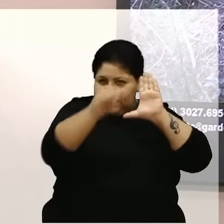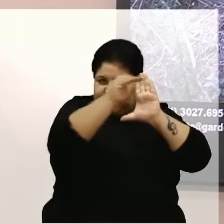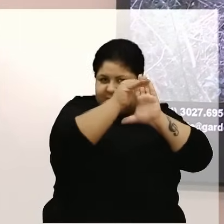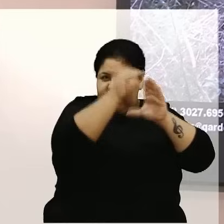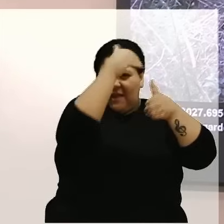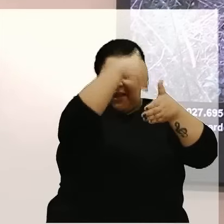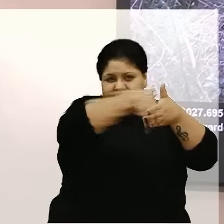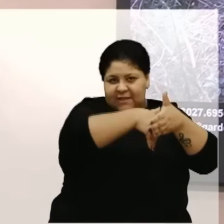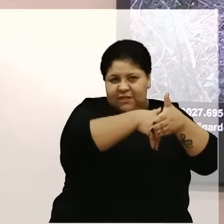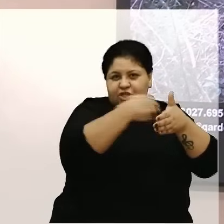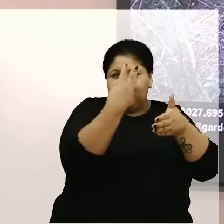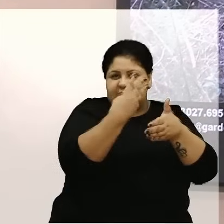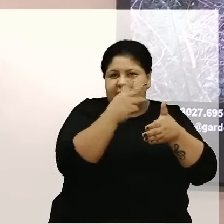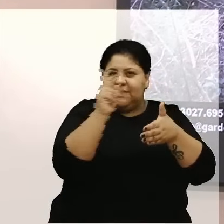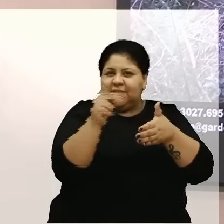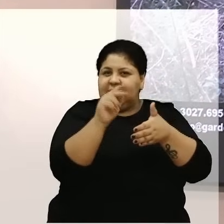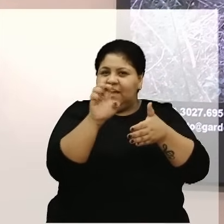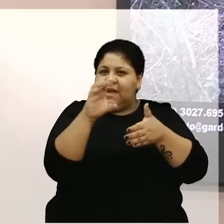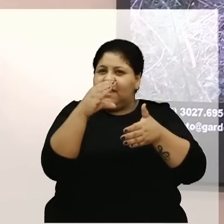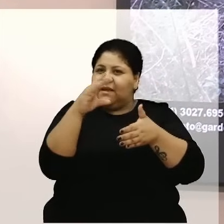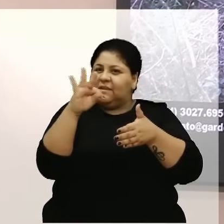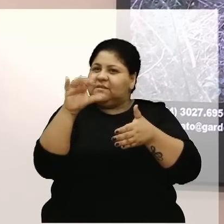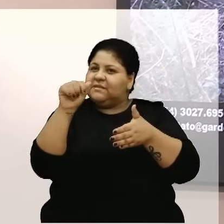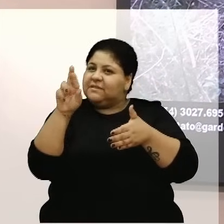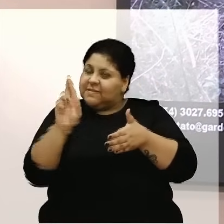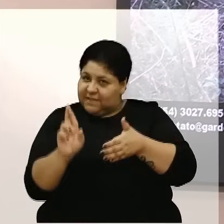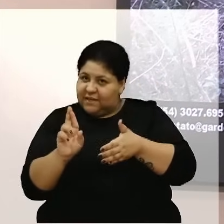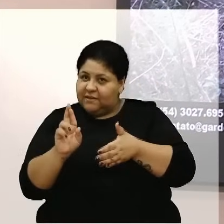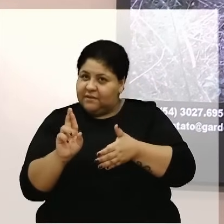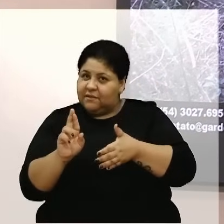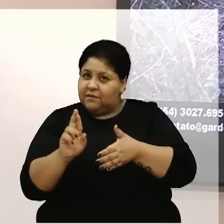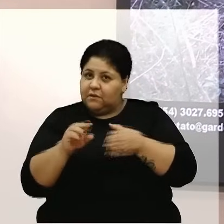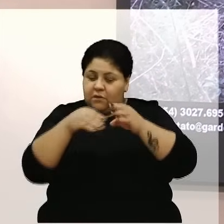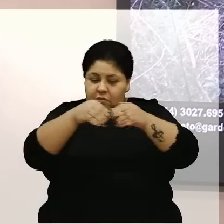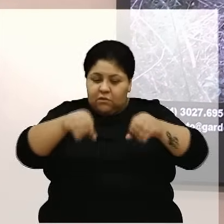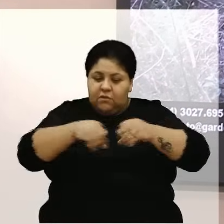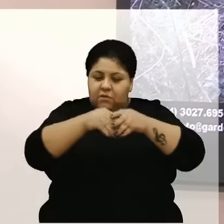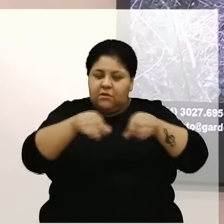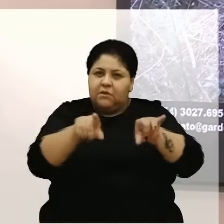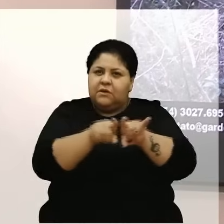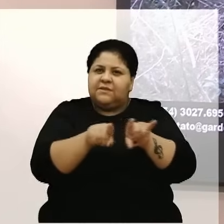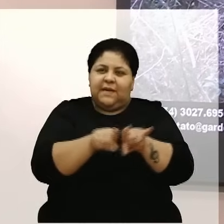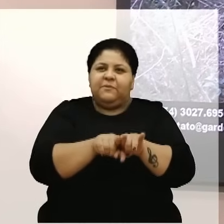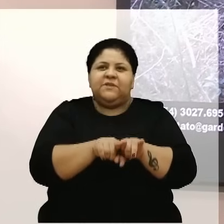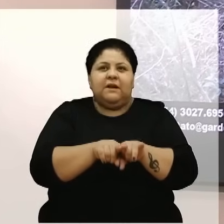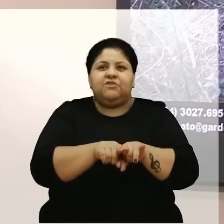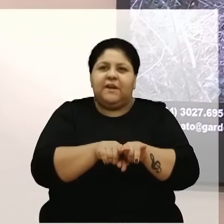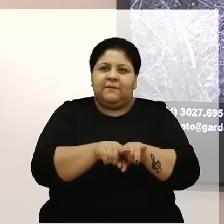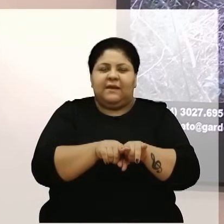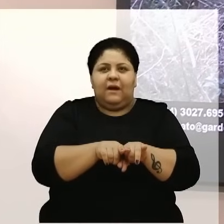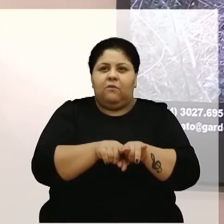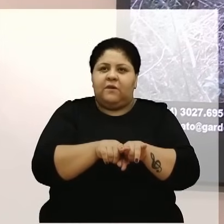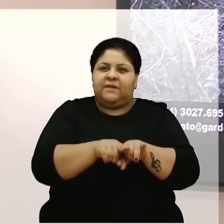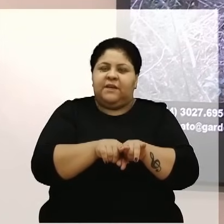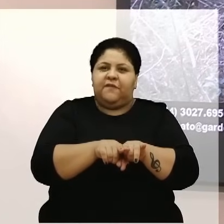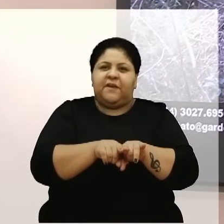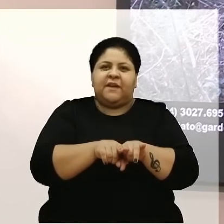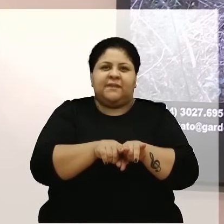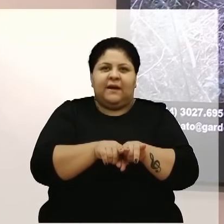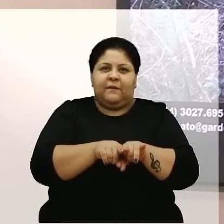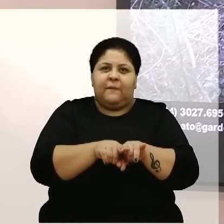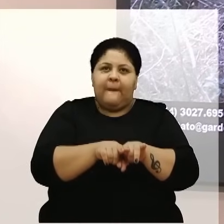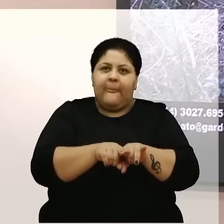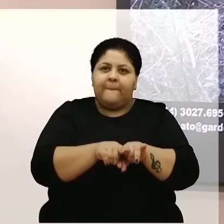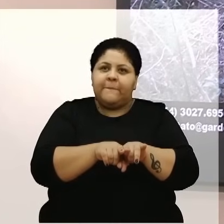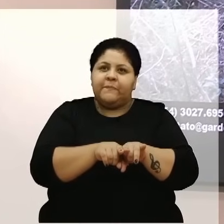aproximadamente 3 hectares, nós estamos com rupturas no solo, que afetaram a primeira residência, e elas estão cada vez mais trabalhando. Quem